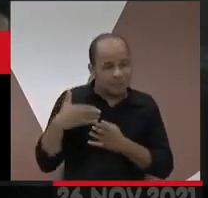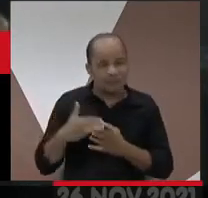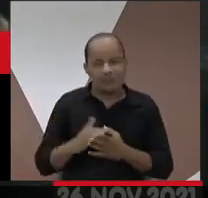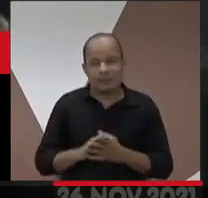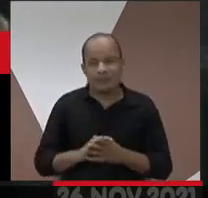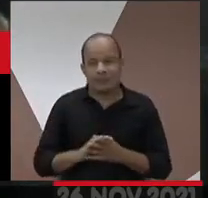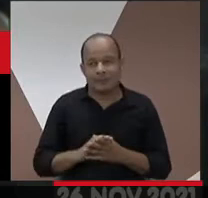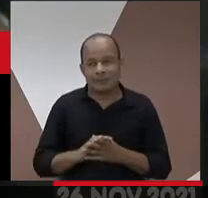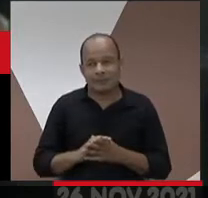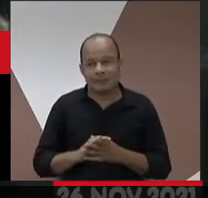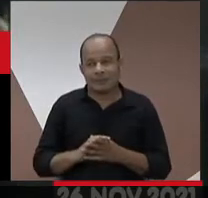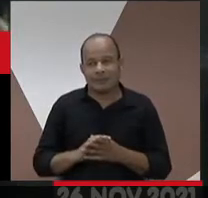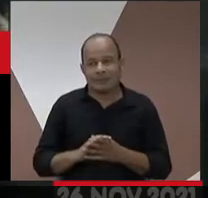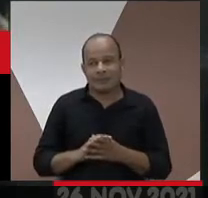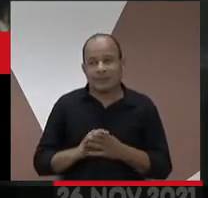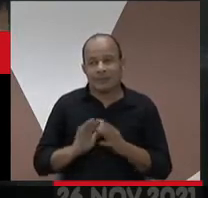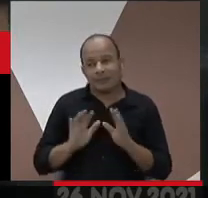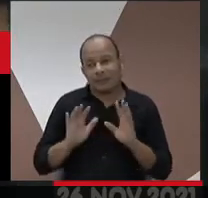e marcante